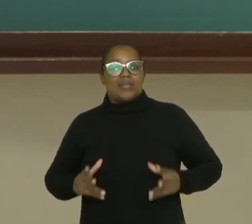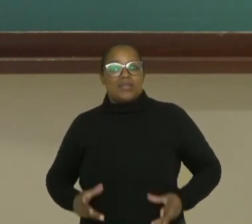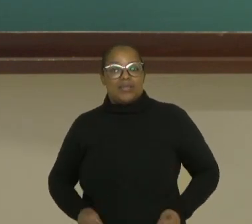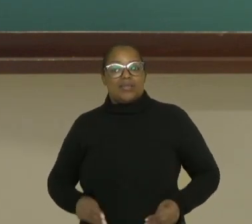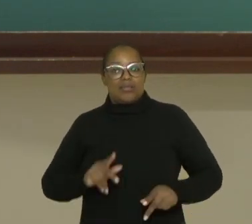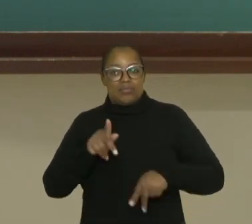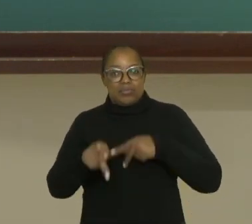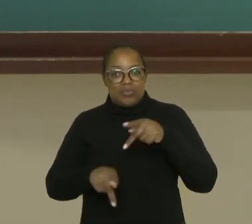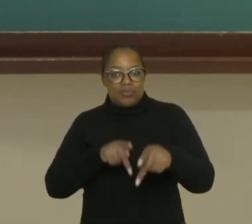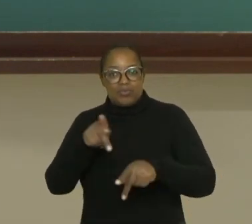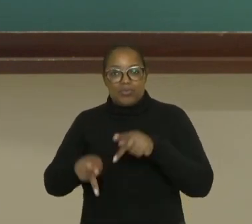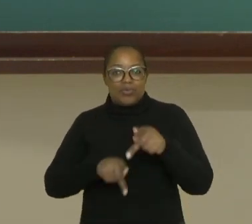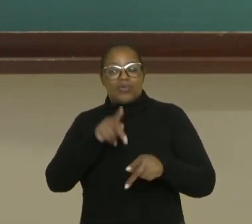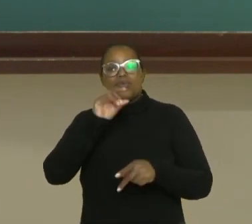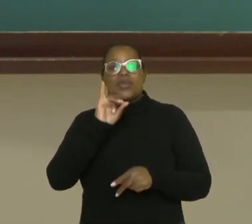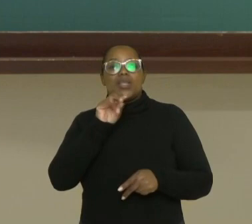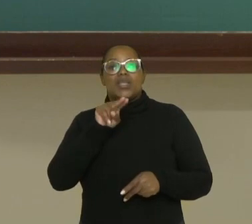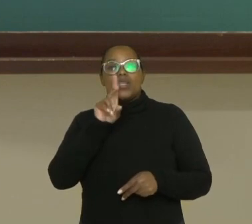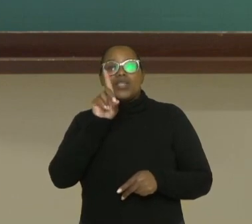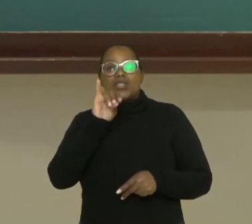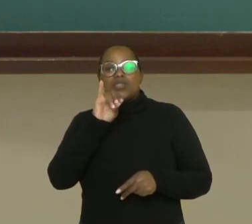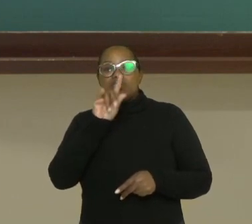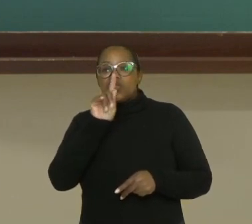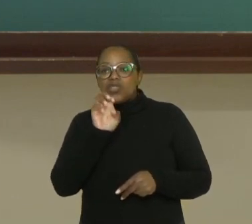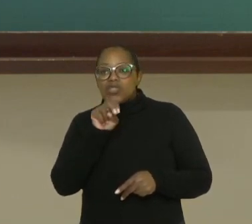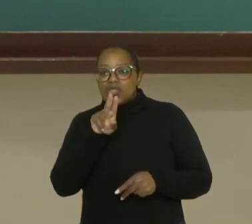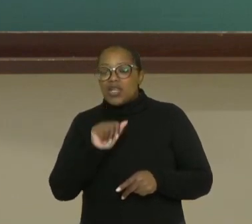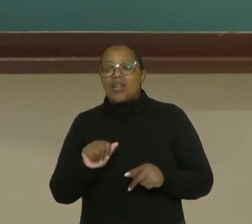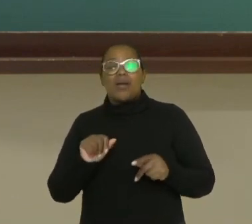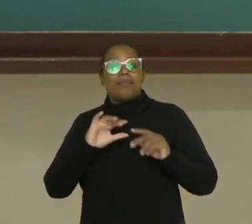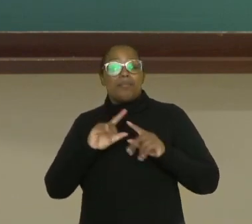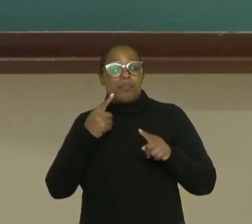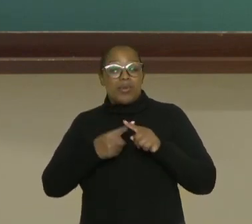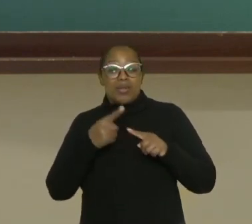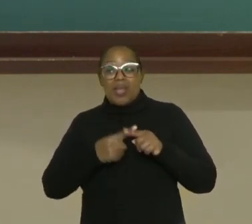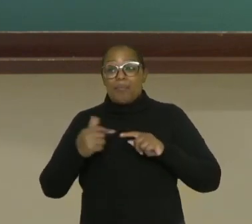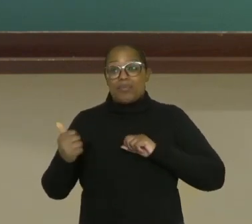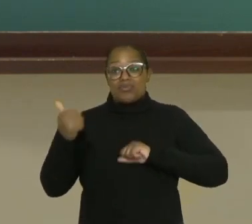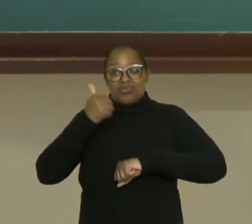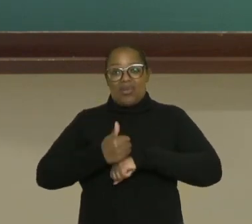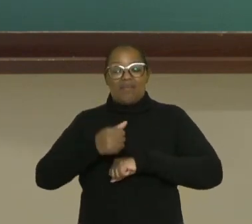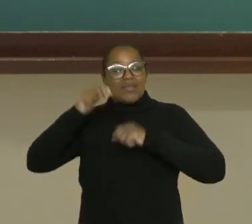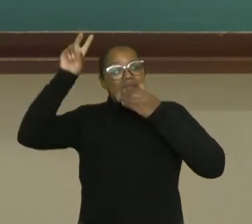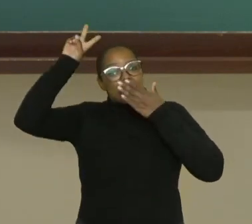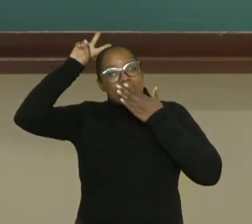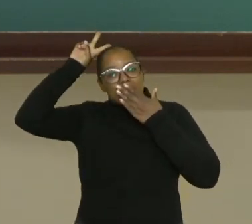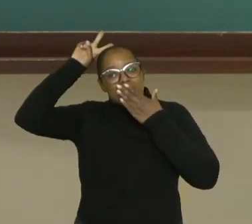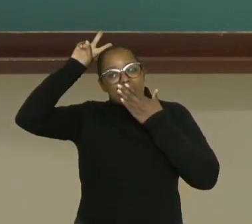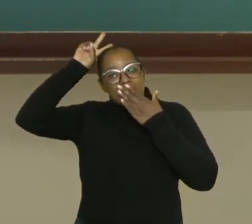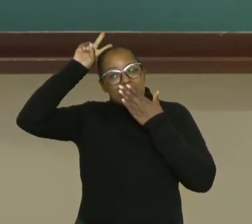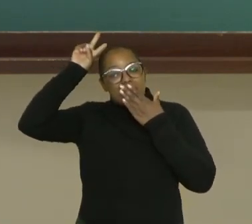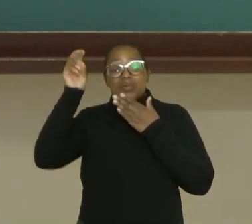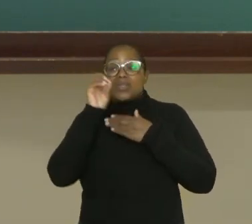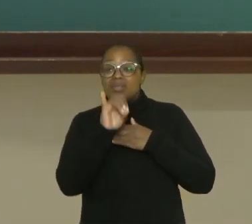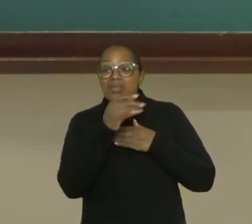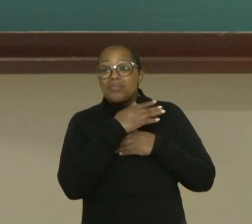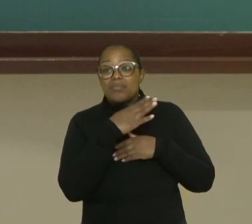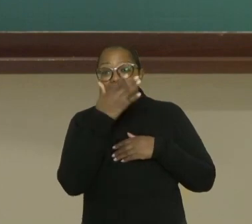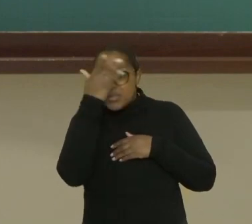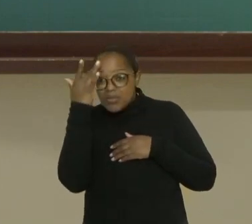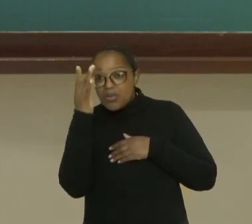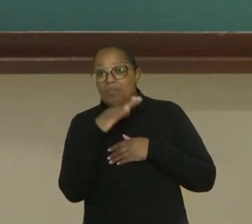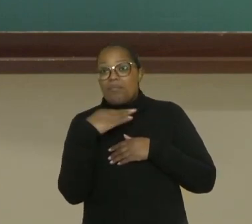ancestrais. Porque para eles, os ancestrais, assim como todos os seres quando morrem, voltam para a Mãe Terra como uma energia